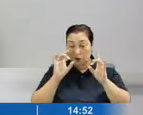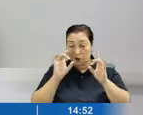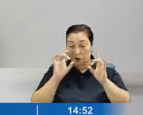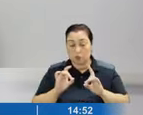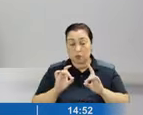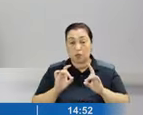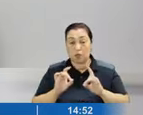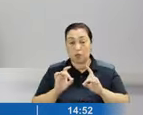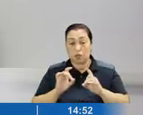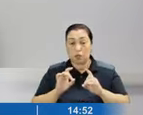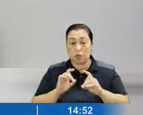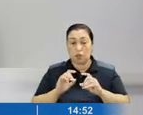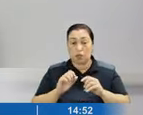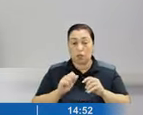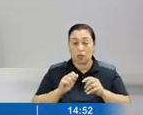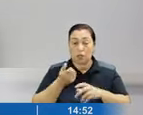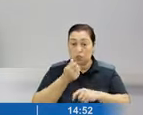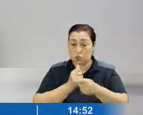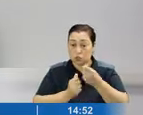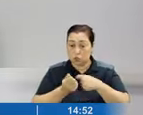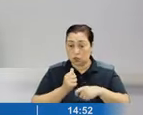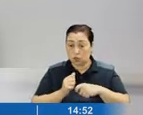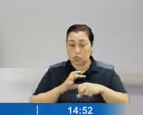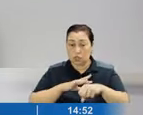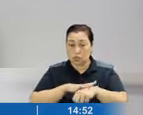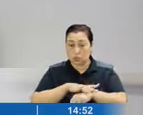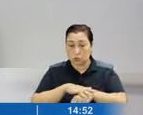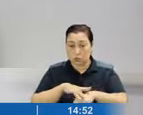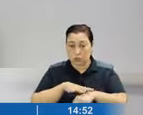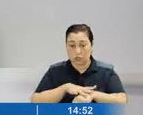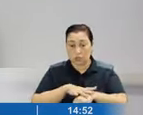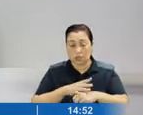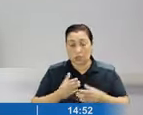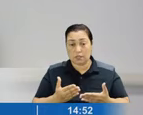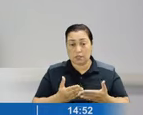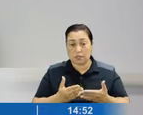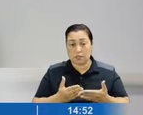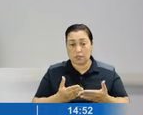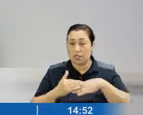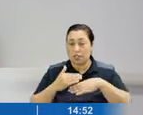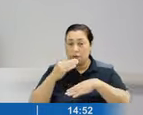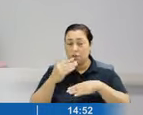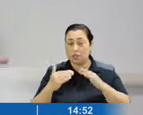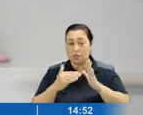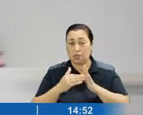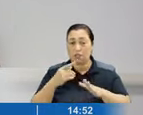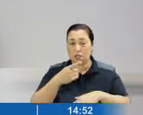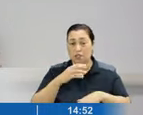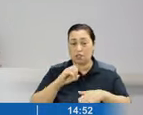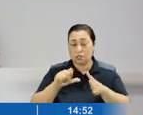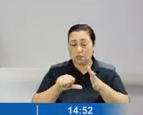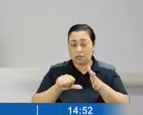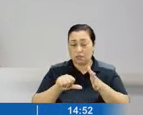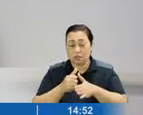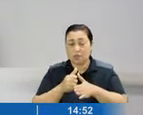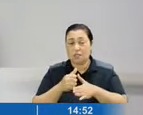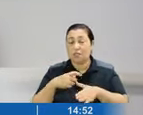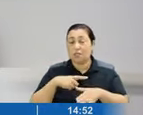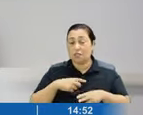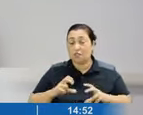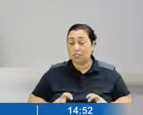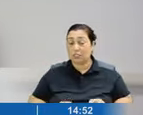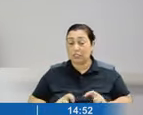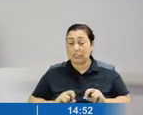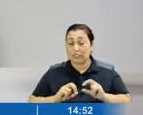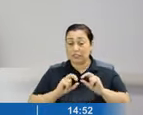em uma atividade da doença constante por muito tempo, aumenta em até 10 vezes a chance de ter câncer de cólon e